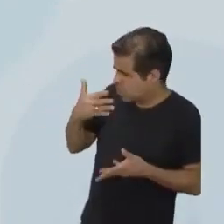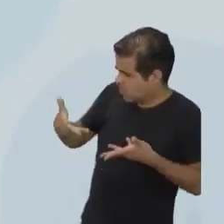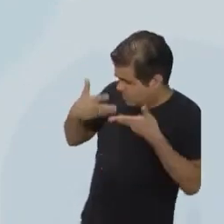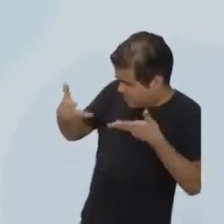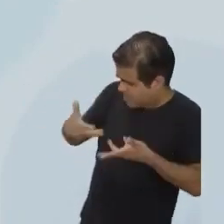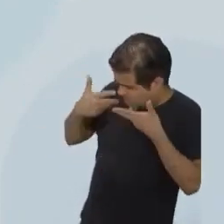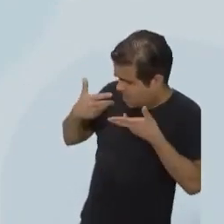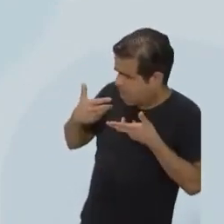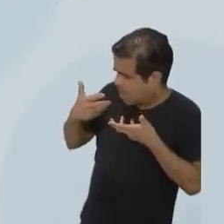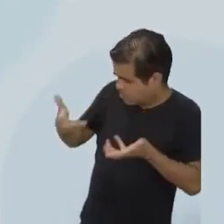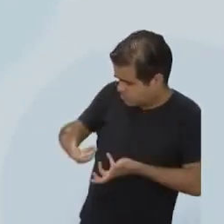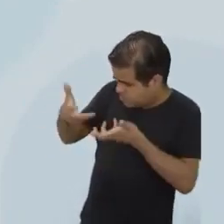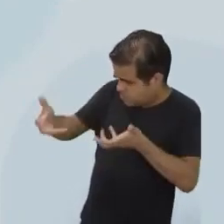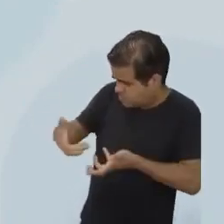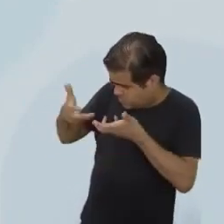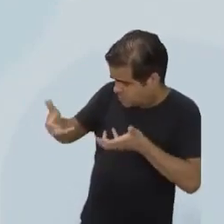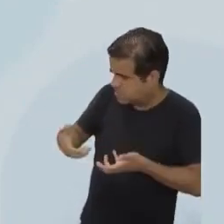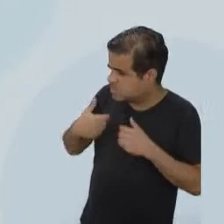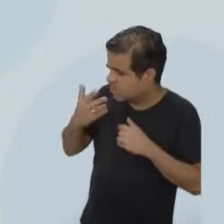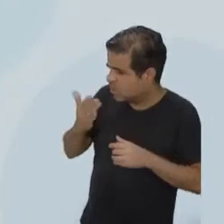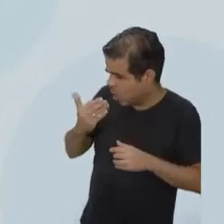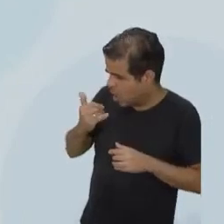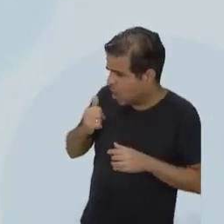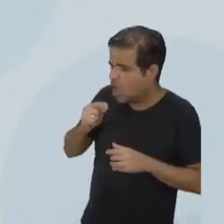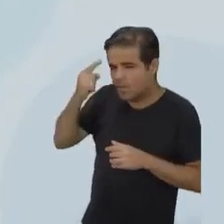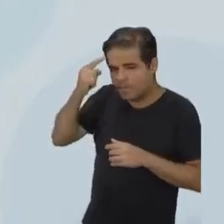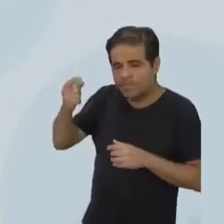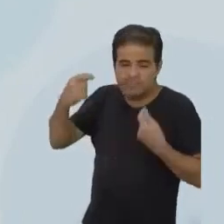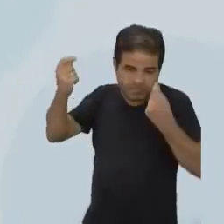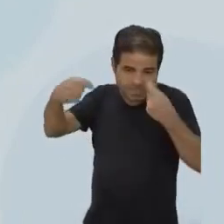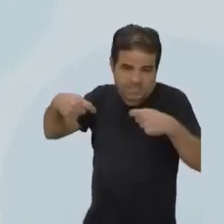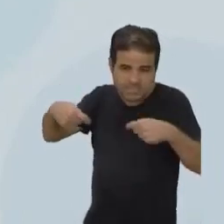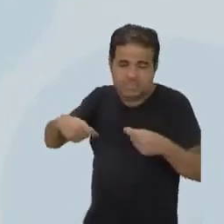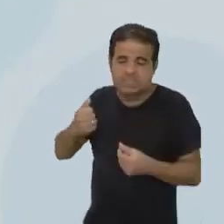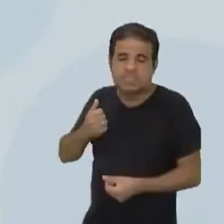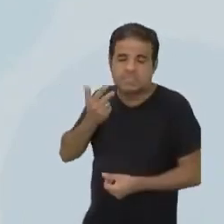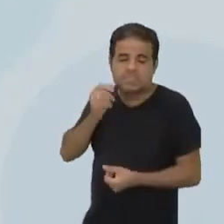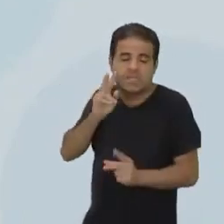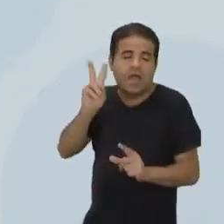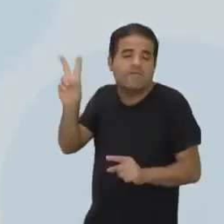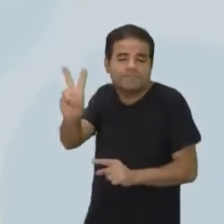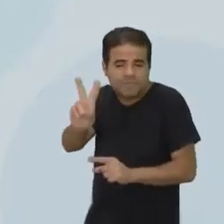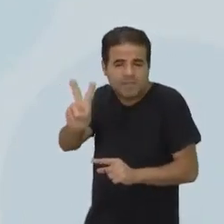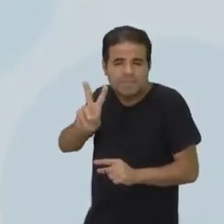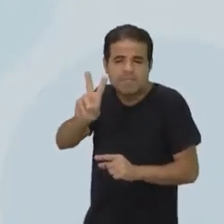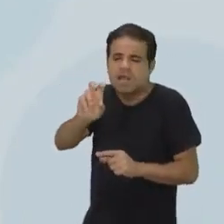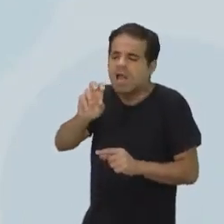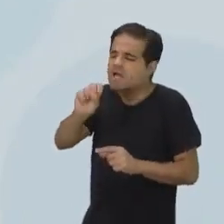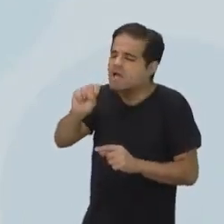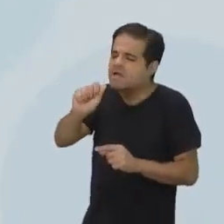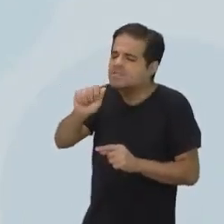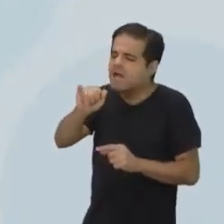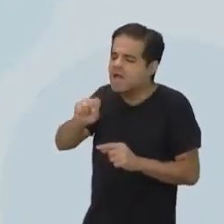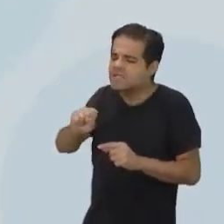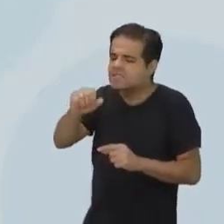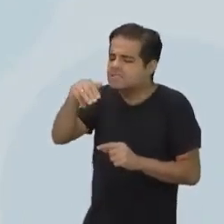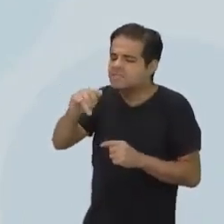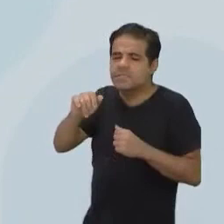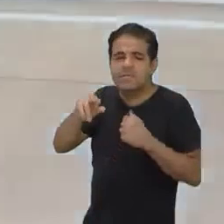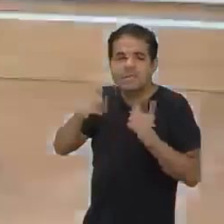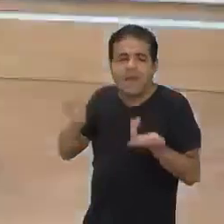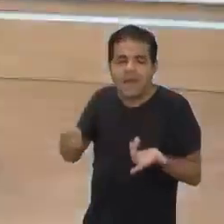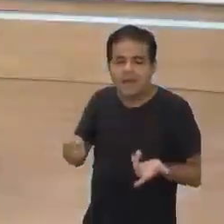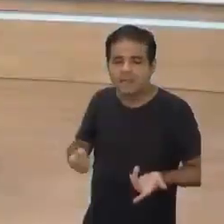vegetal. Comemos. Comemos para ter sais minerais, isso eu sei. Certo. De onde vem esses sais minerais?